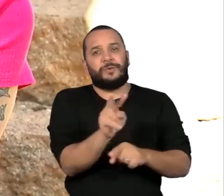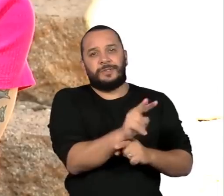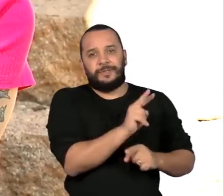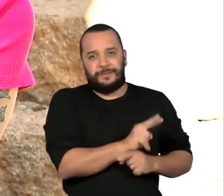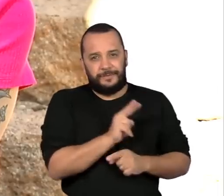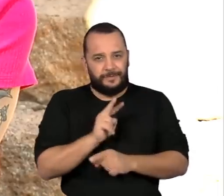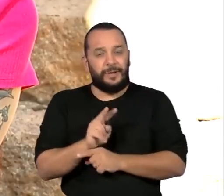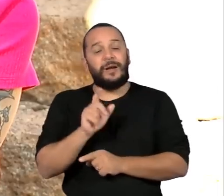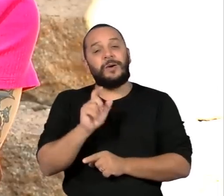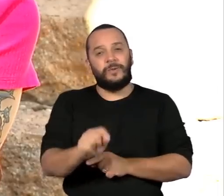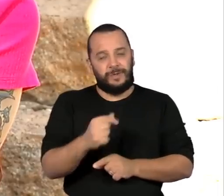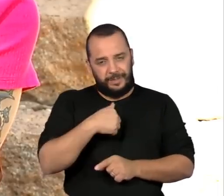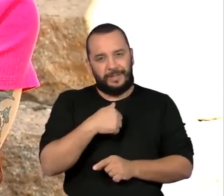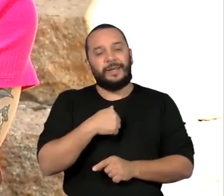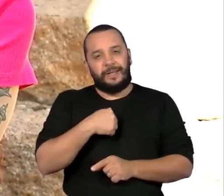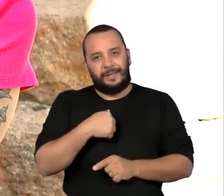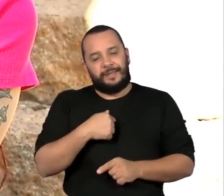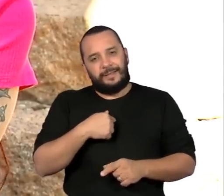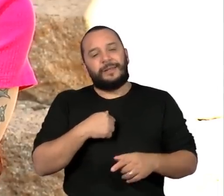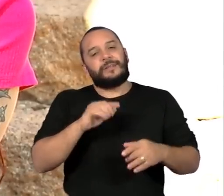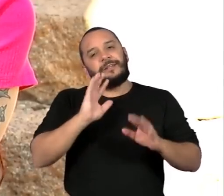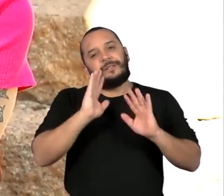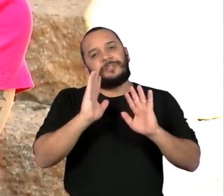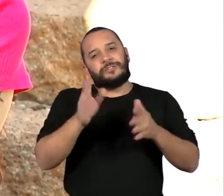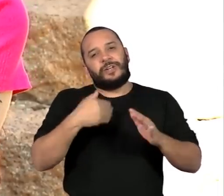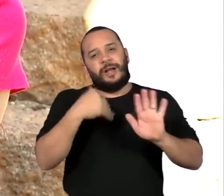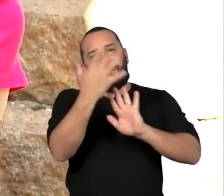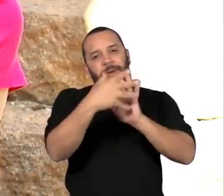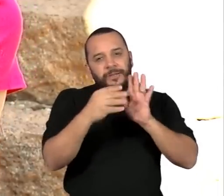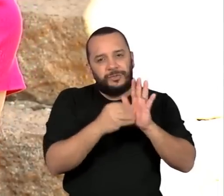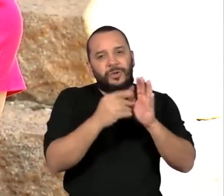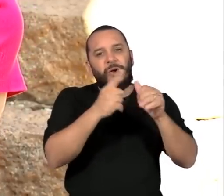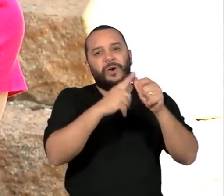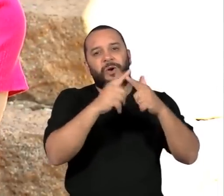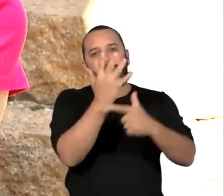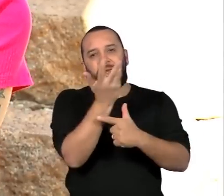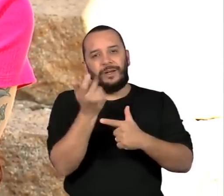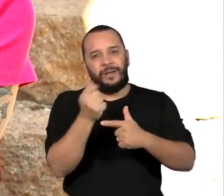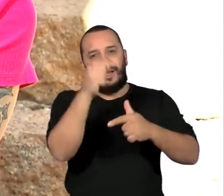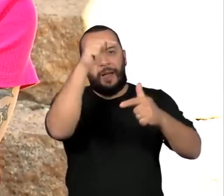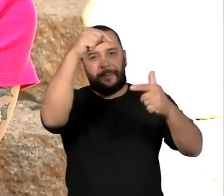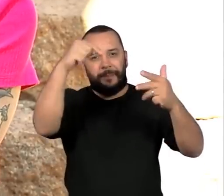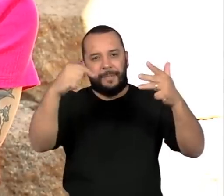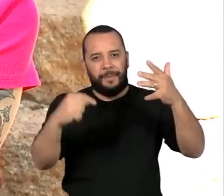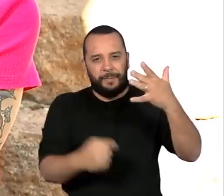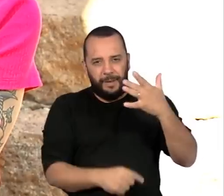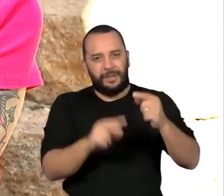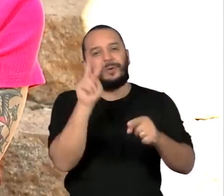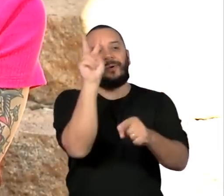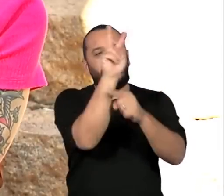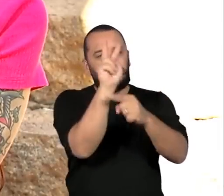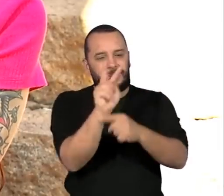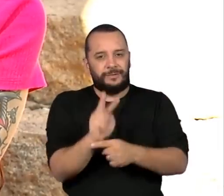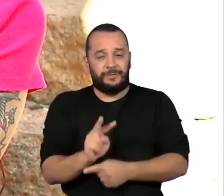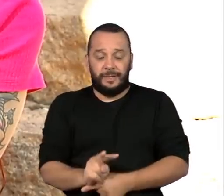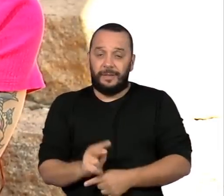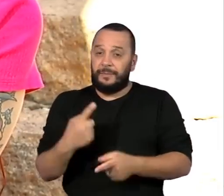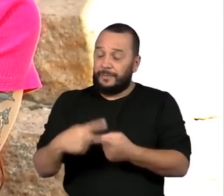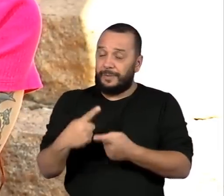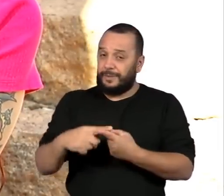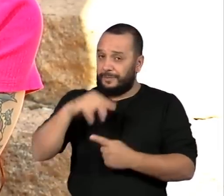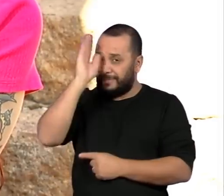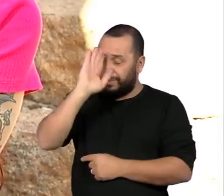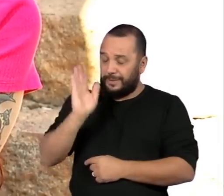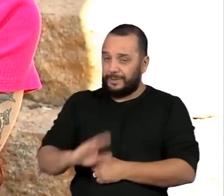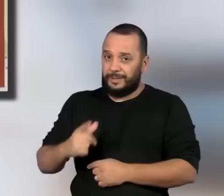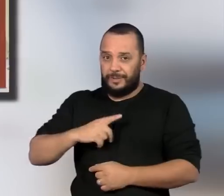O Brasil, ele desmata para a produção de carne, né, de gado, então a gente precisa olhar muito